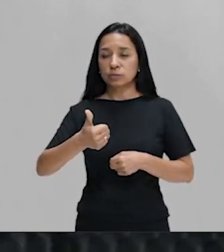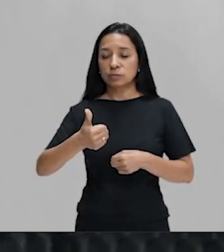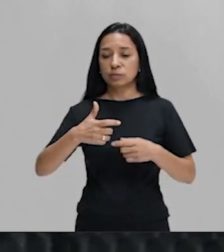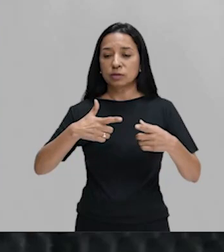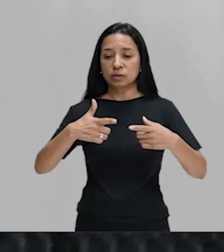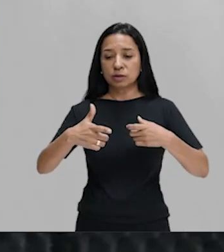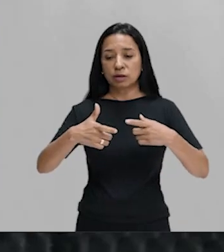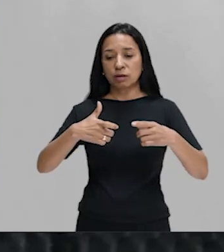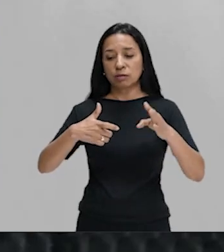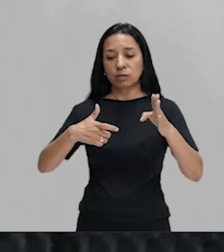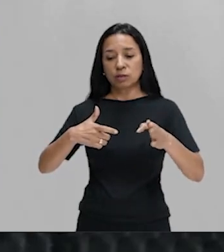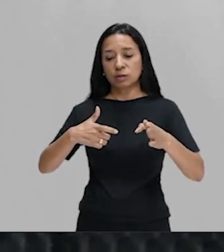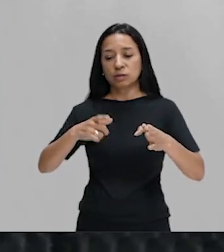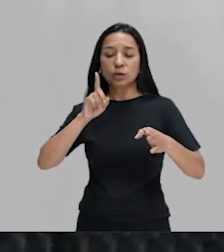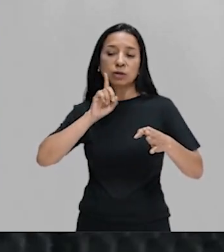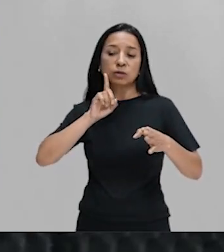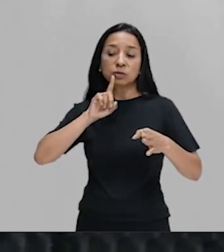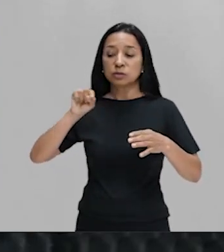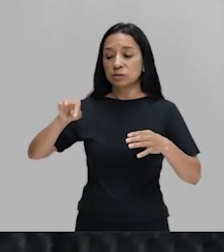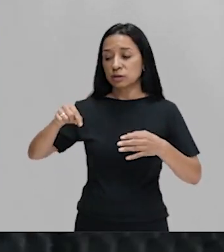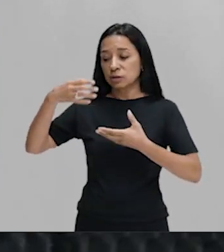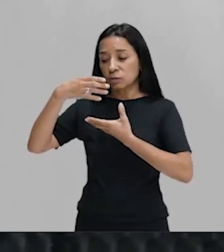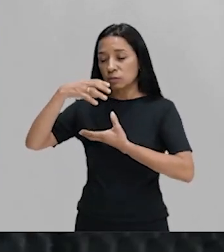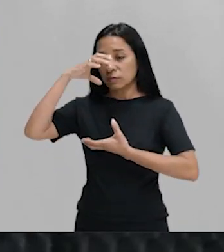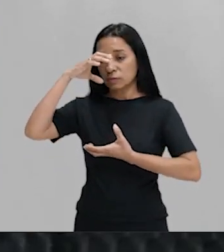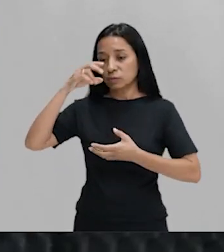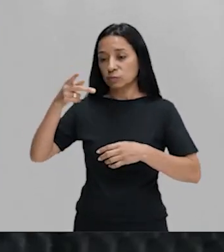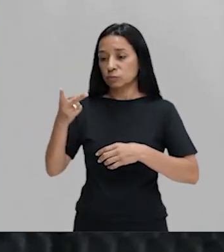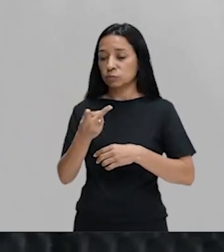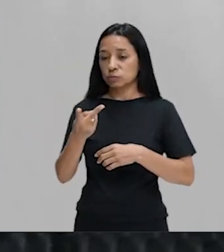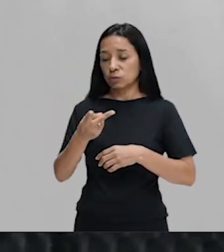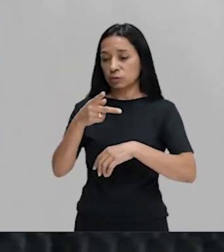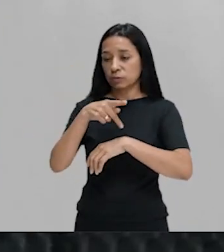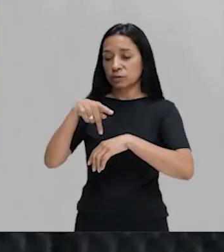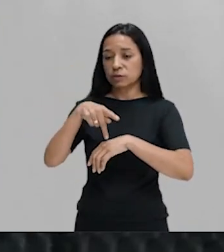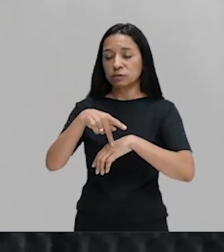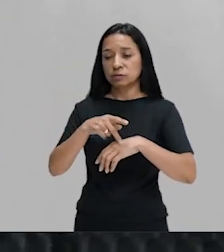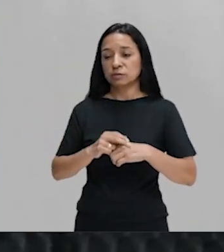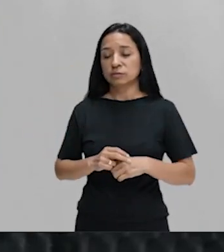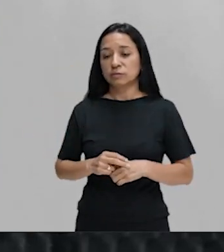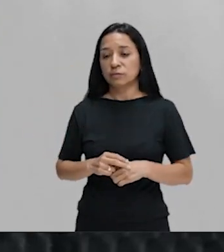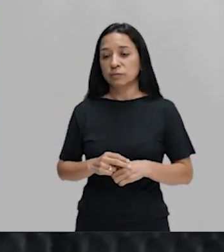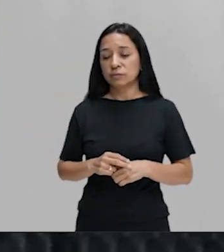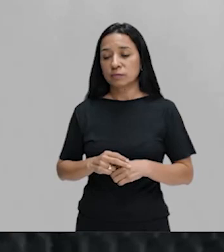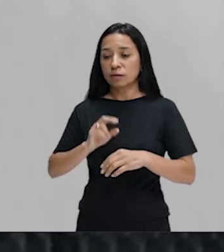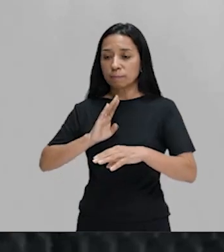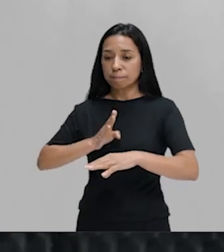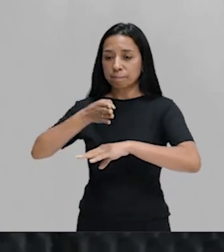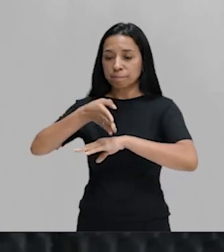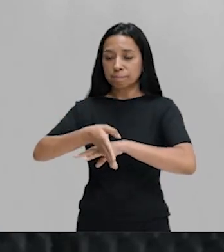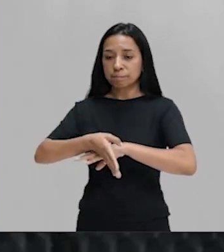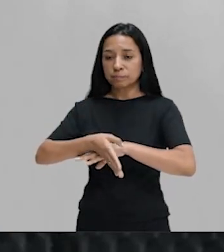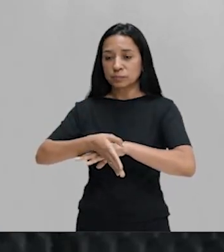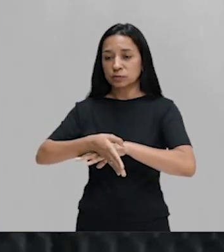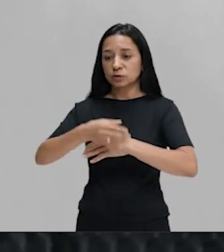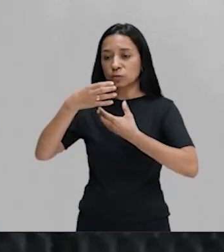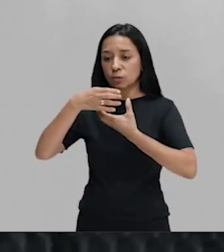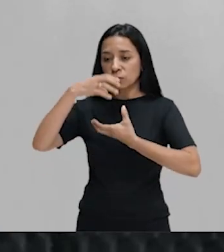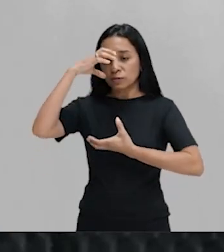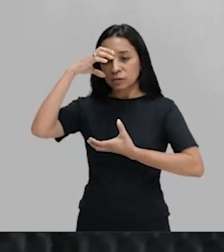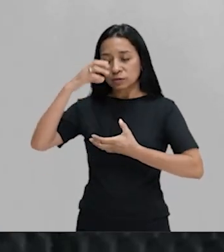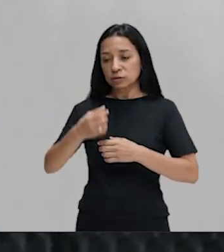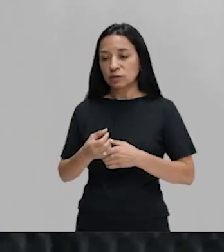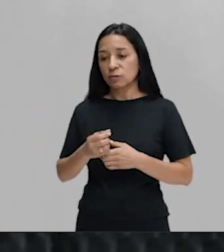os Estados Unidos e o Afeganistão. Os Estados Unidos, né, eles vão invadir o Afeganistão